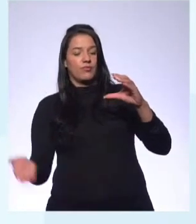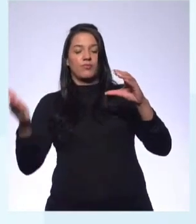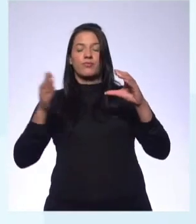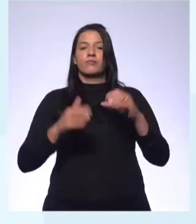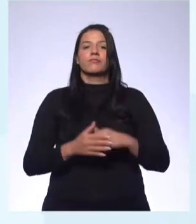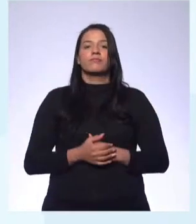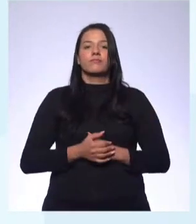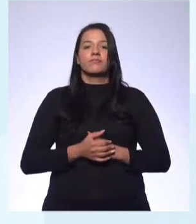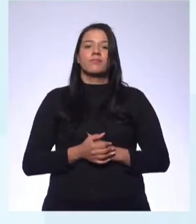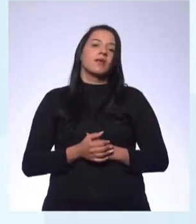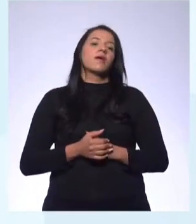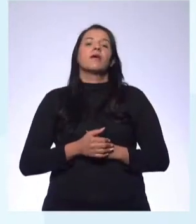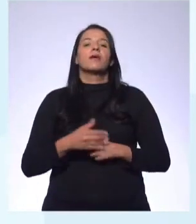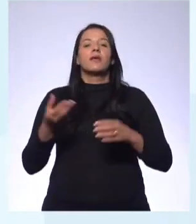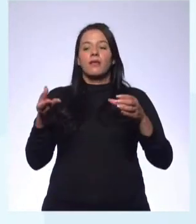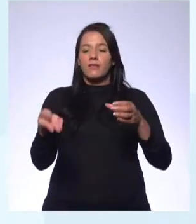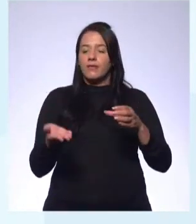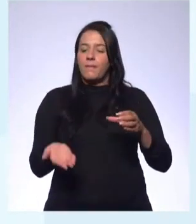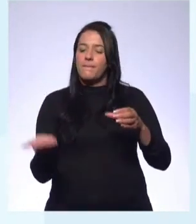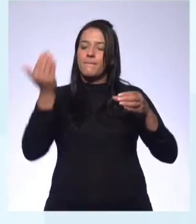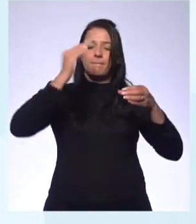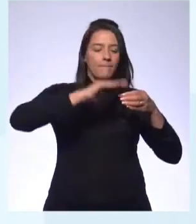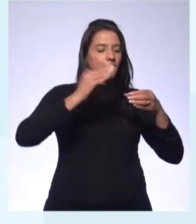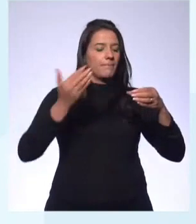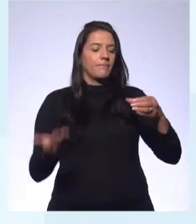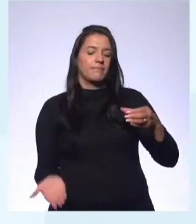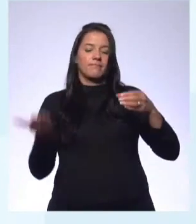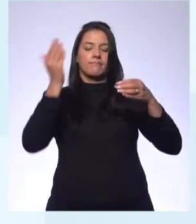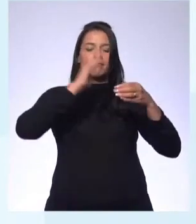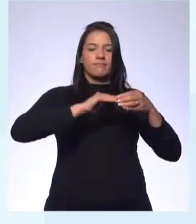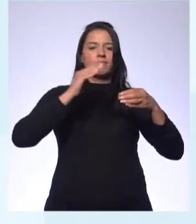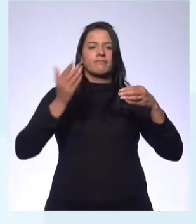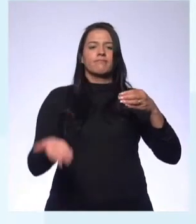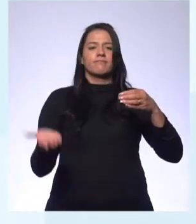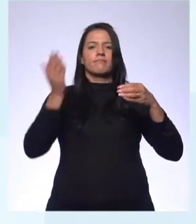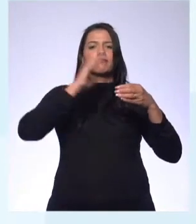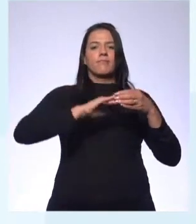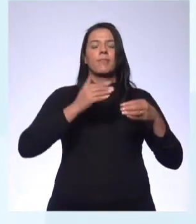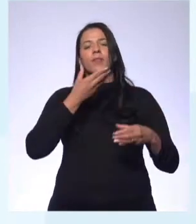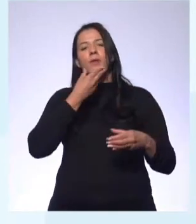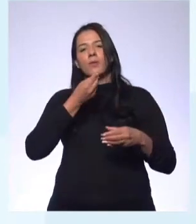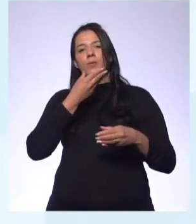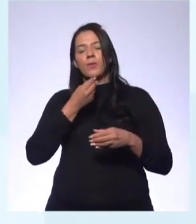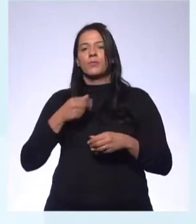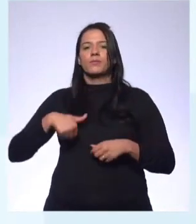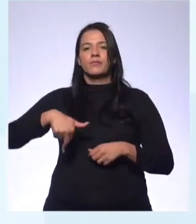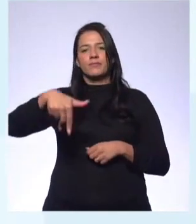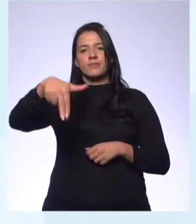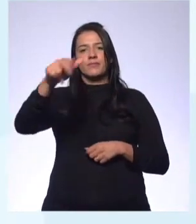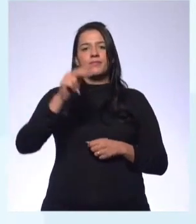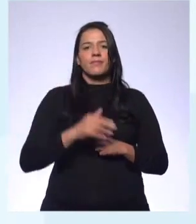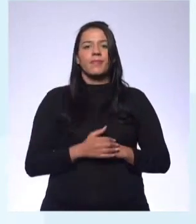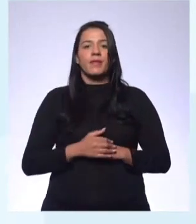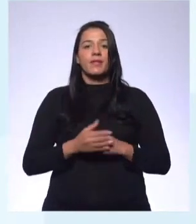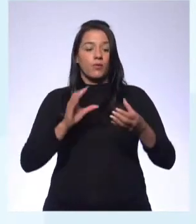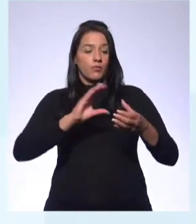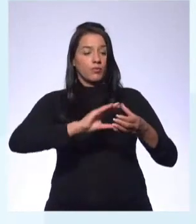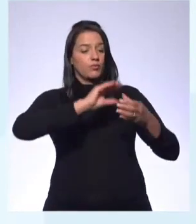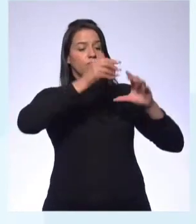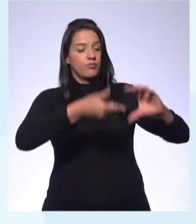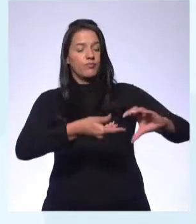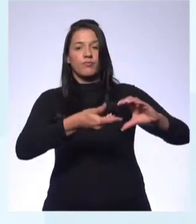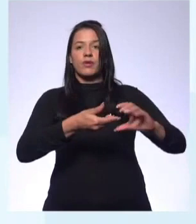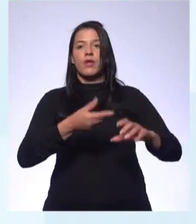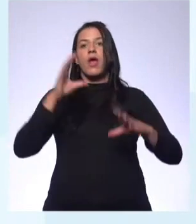deserto. E eles vão botando mais por cima e o homem sobe na cela. Enquanto ninguém vira a ampulheta,